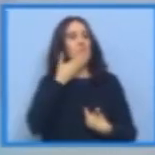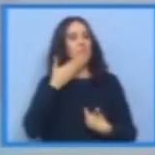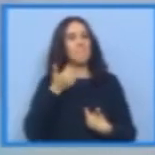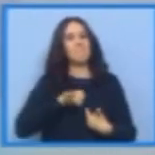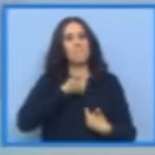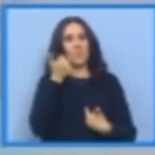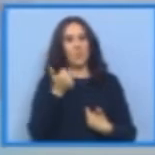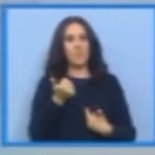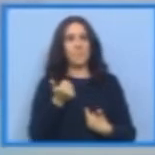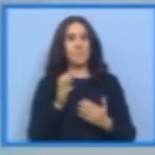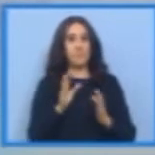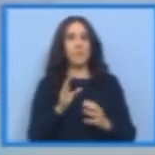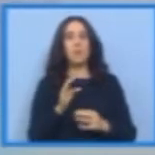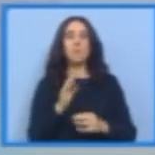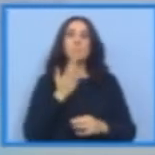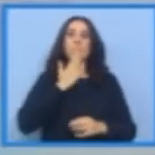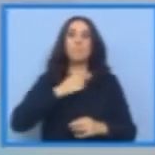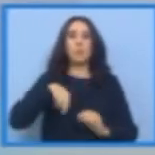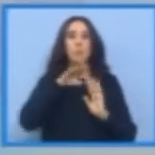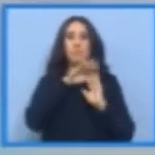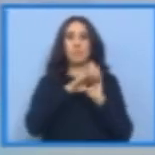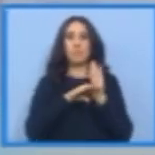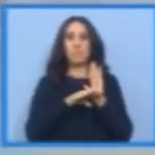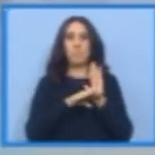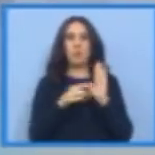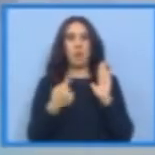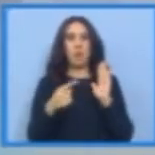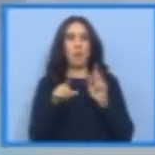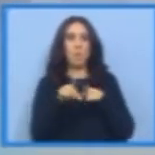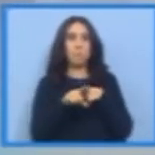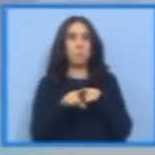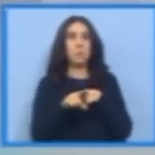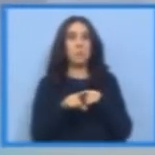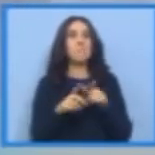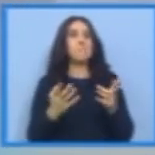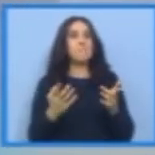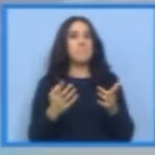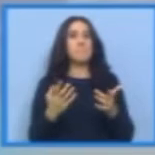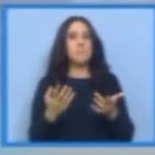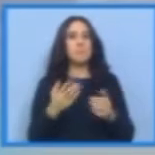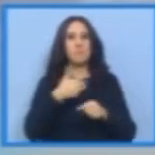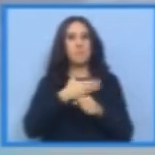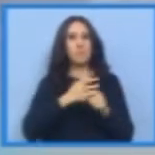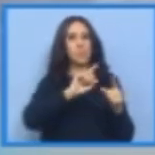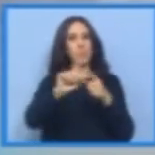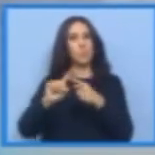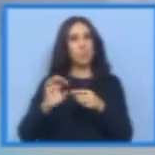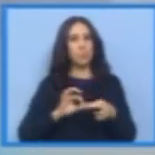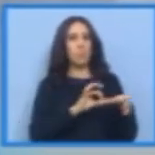condições, beneficiamos de um programa a nível político que une vários departamentos